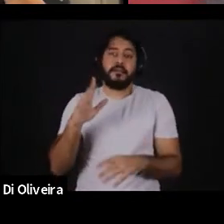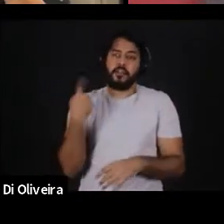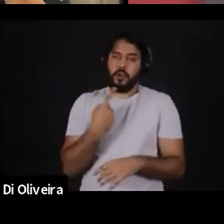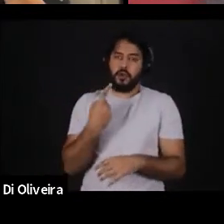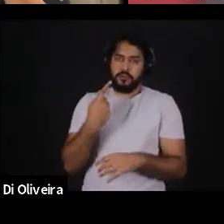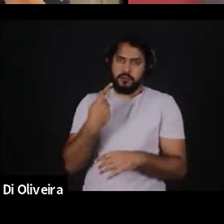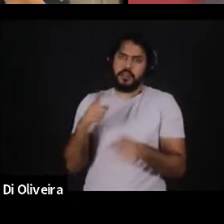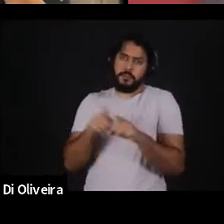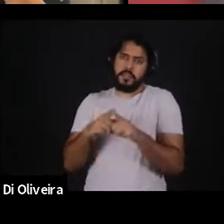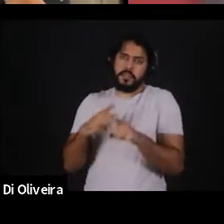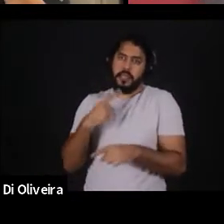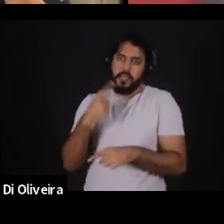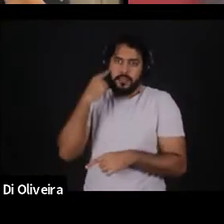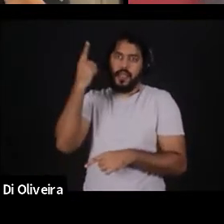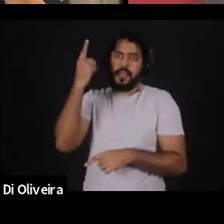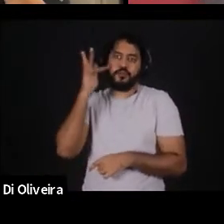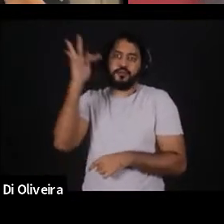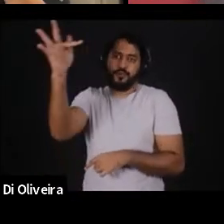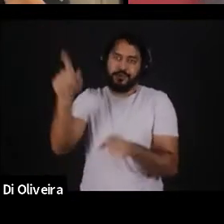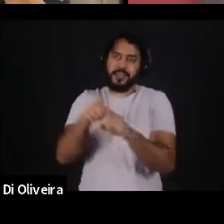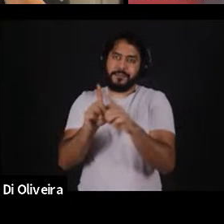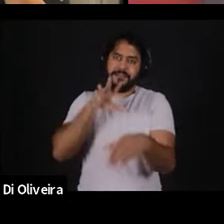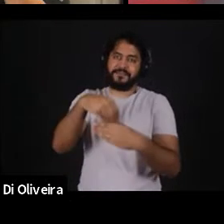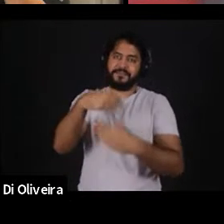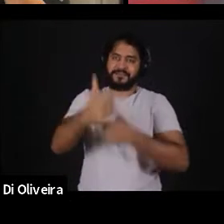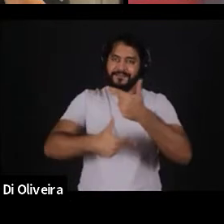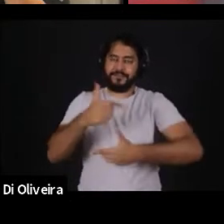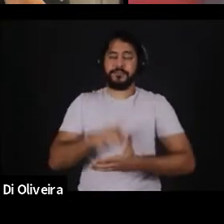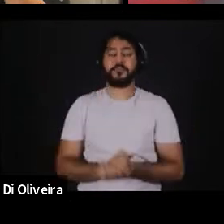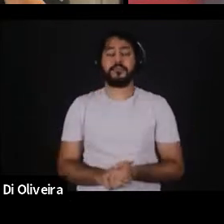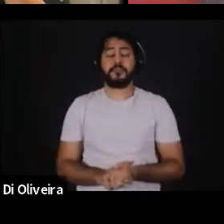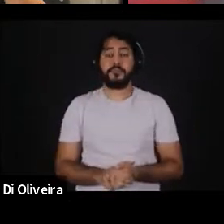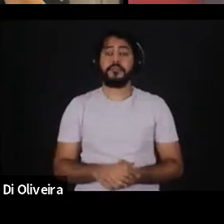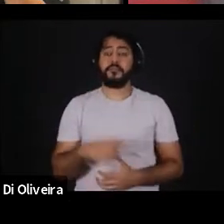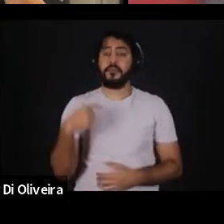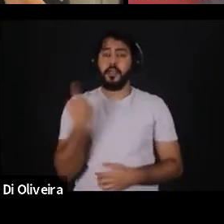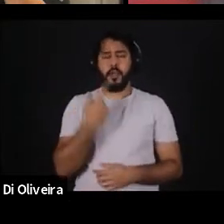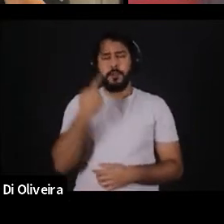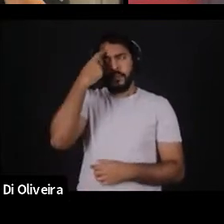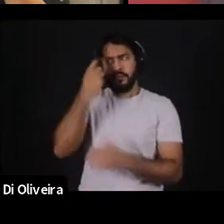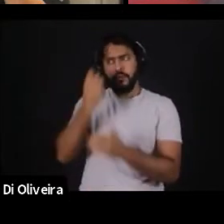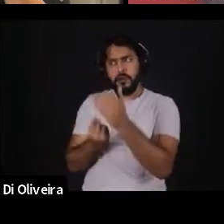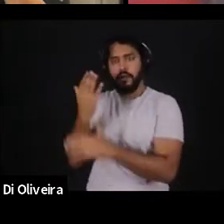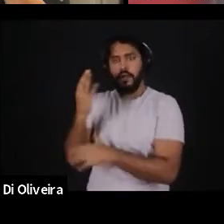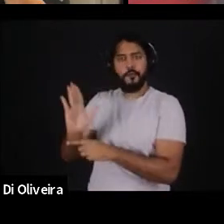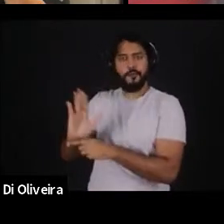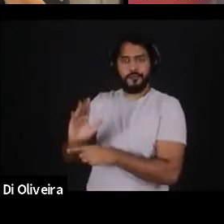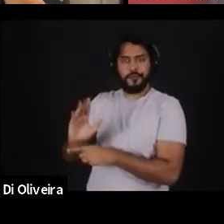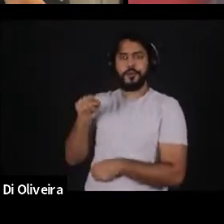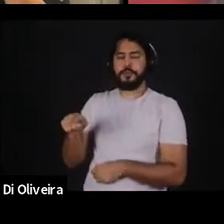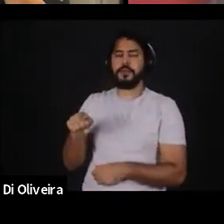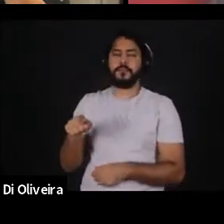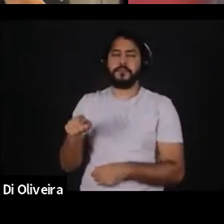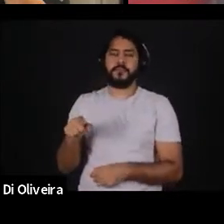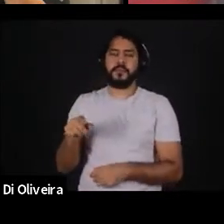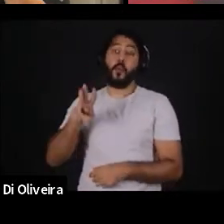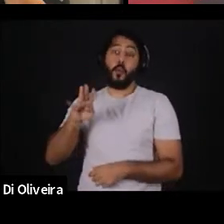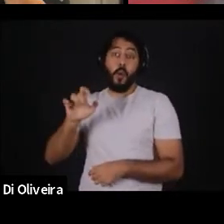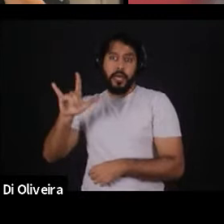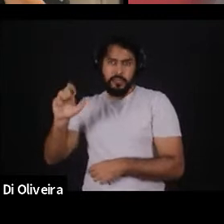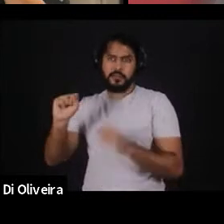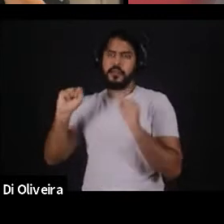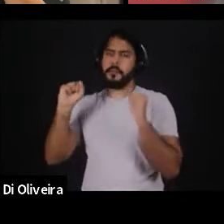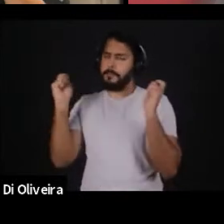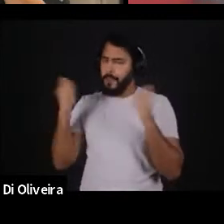trabalho. E quando a gente pensou sobre fazer um filme, uma coisa que ficou e o Wallace, se quiser me interromper,